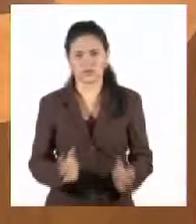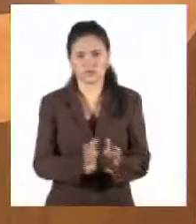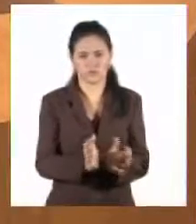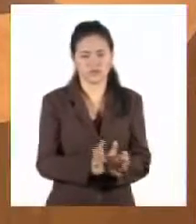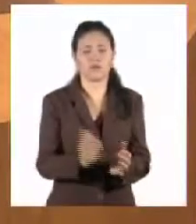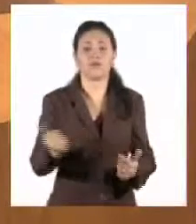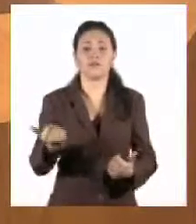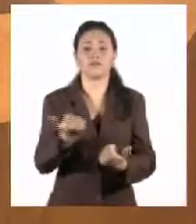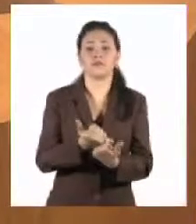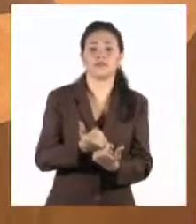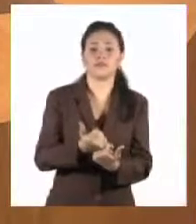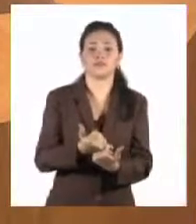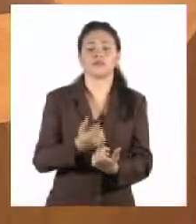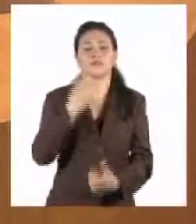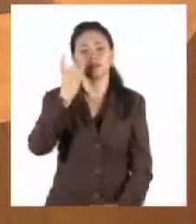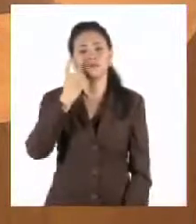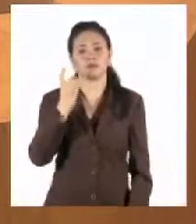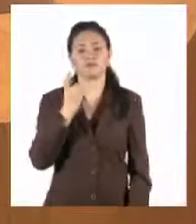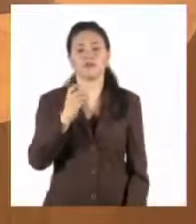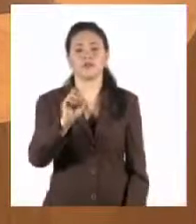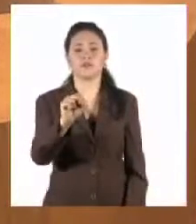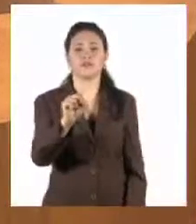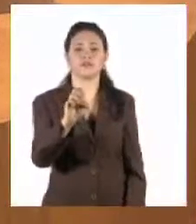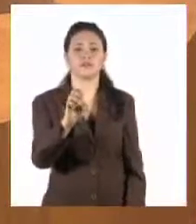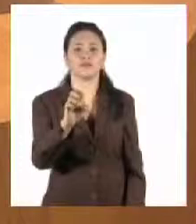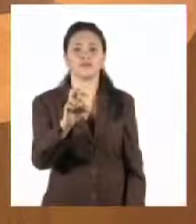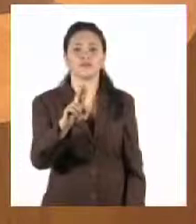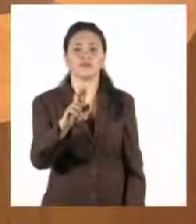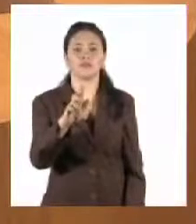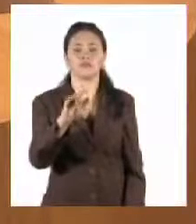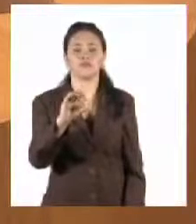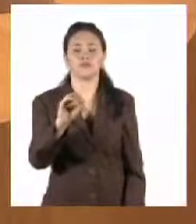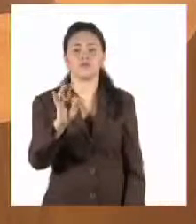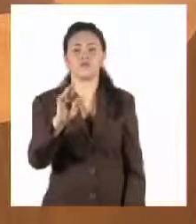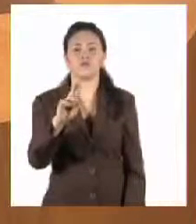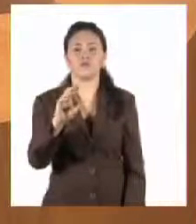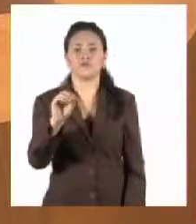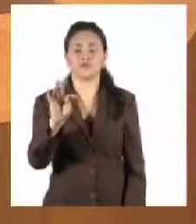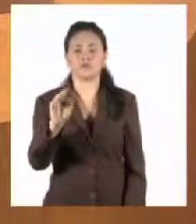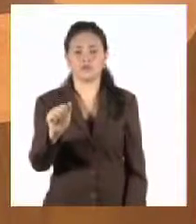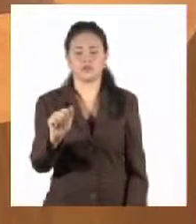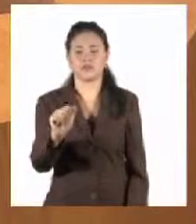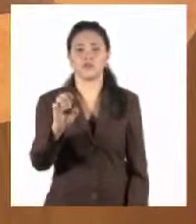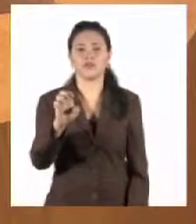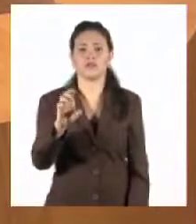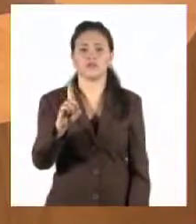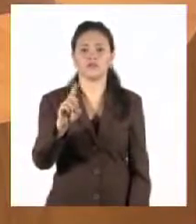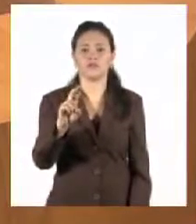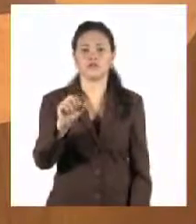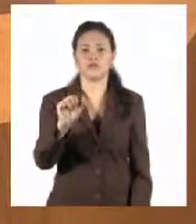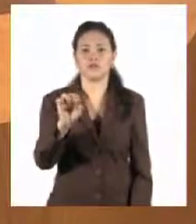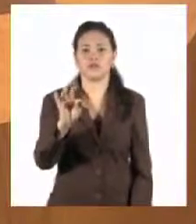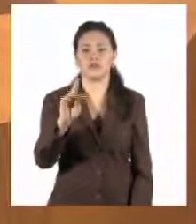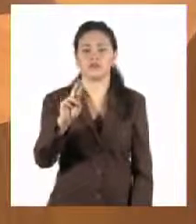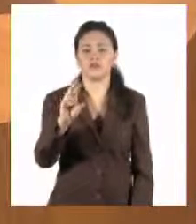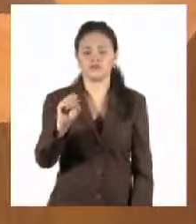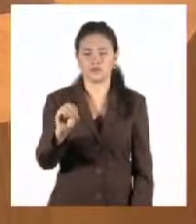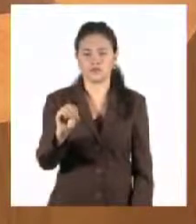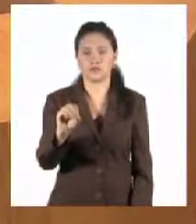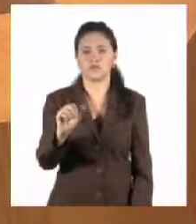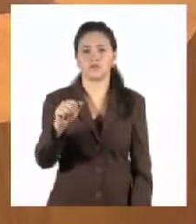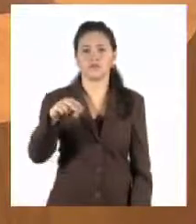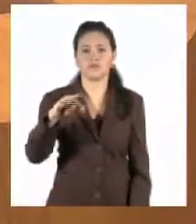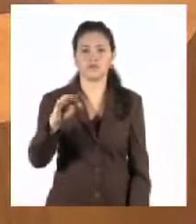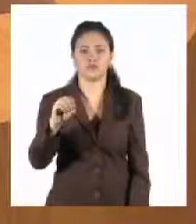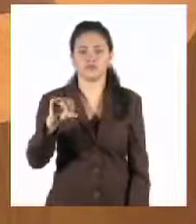vice-presidente, deputado Sérgio Frota, deputado Eduardo Braide, deputado Antônio Pereira, deputado Levi